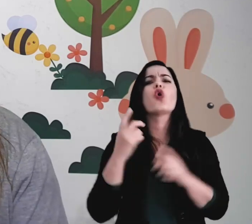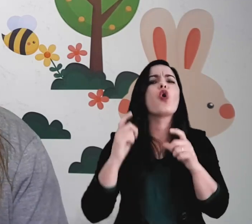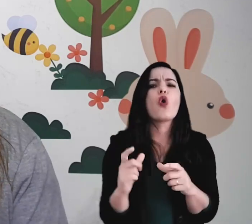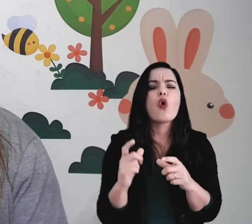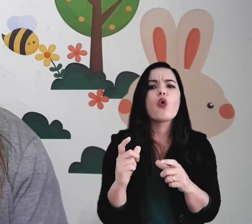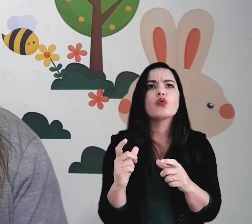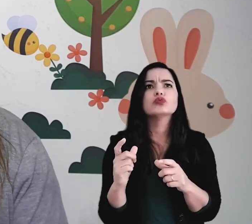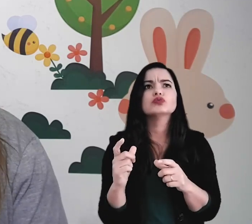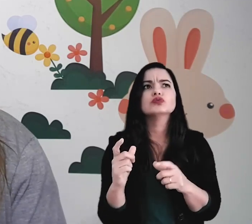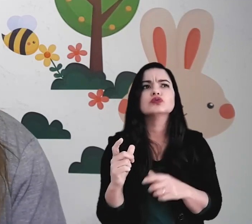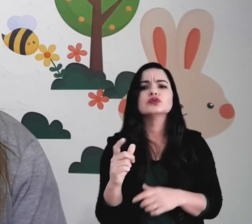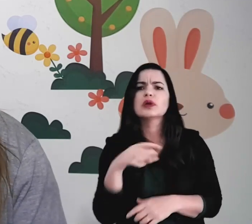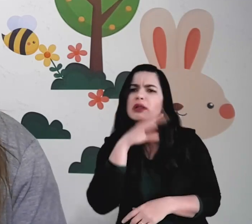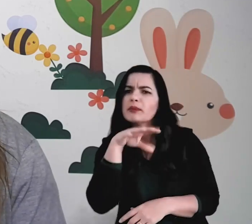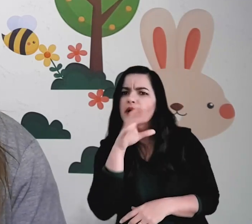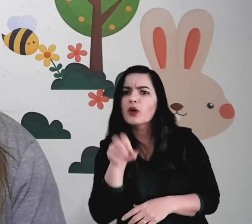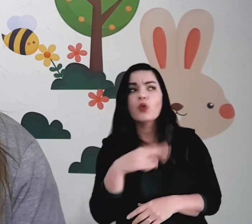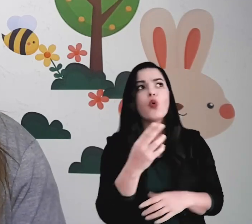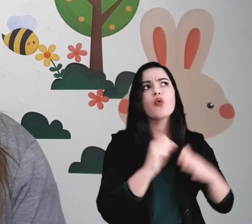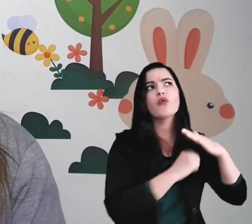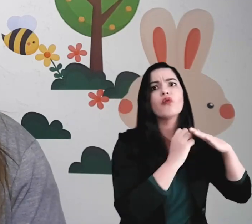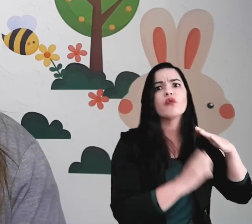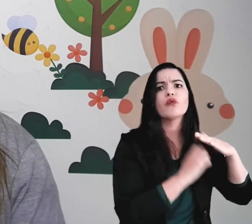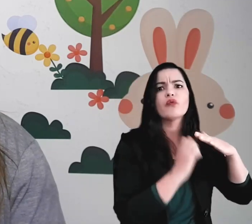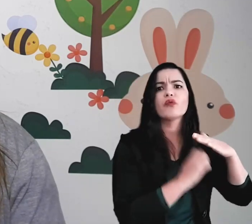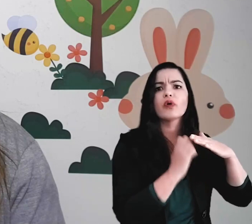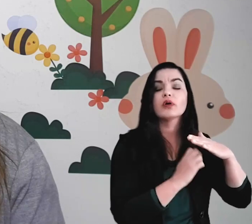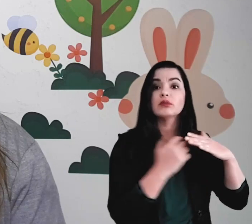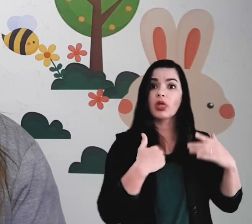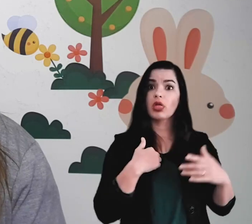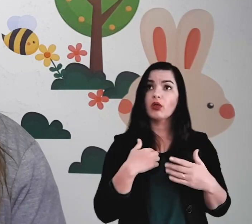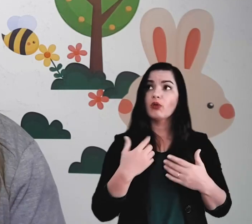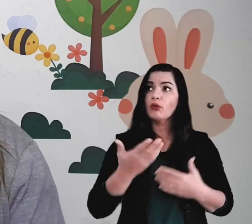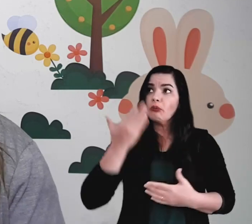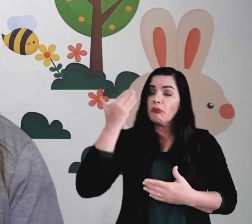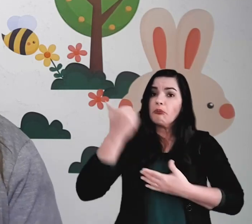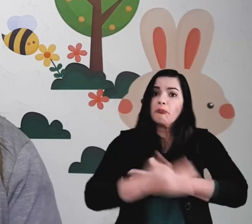era bebê, eu também consumia o leite da minha mãe.